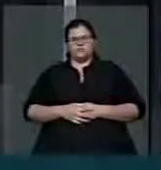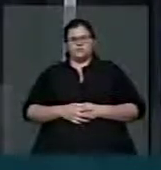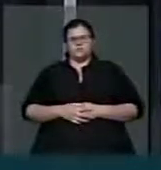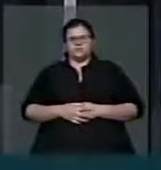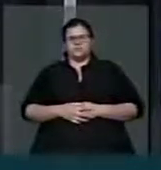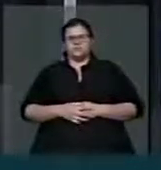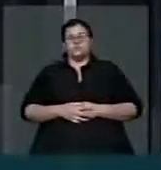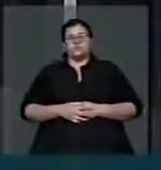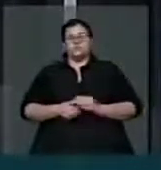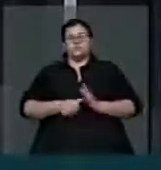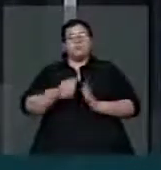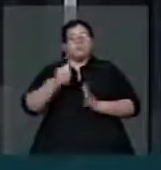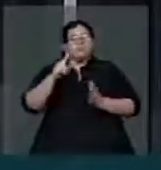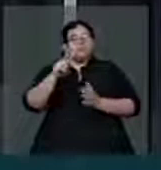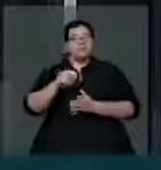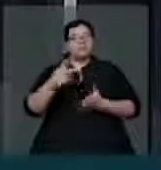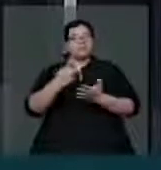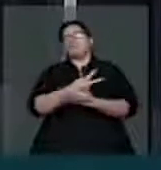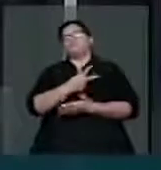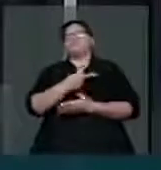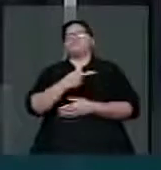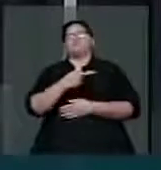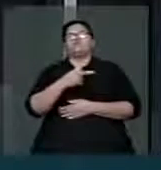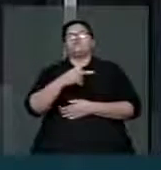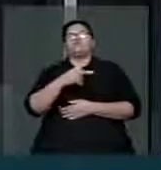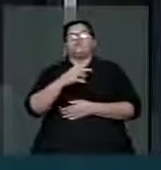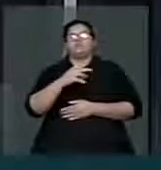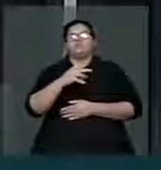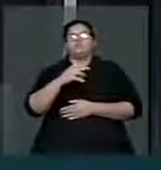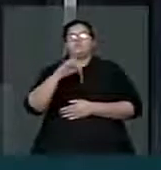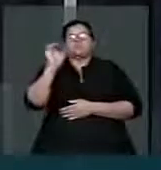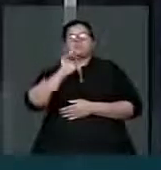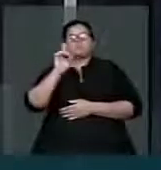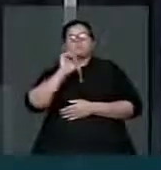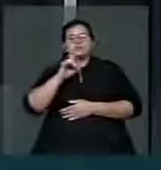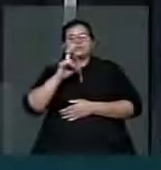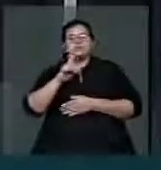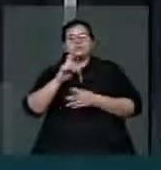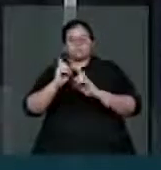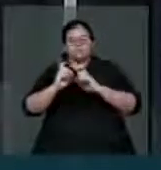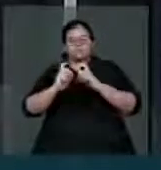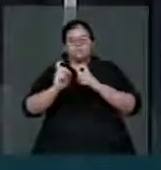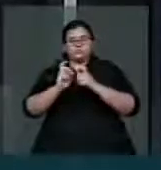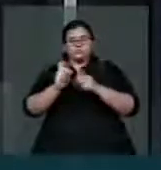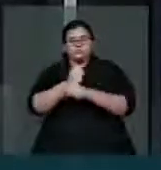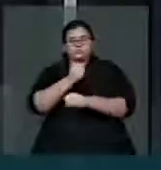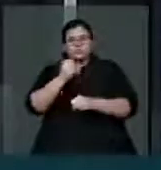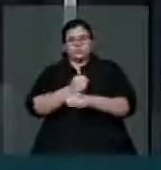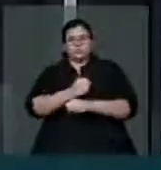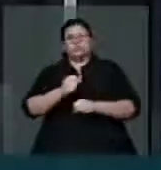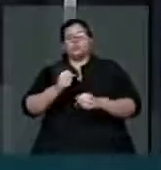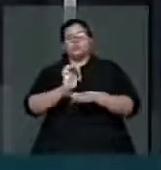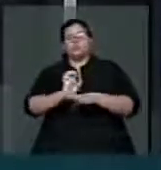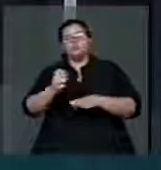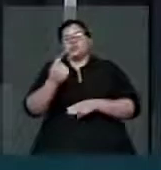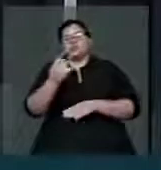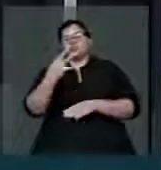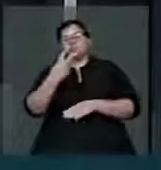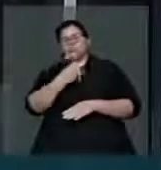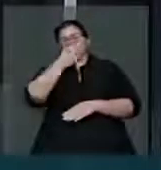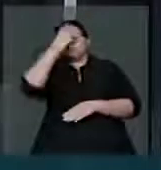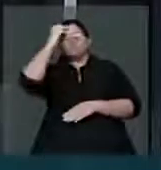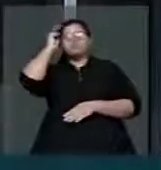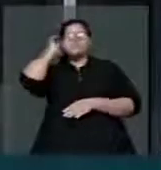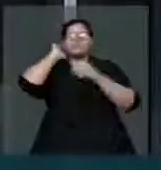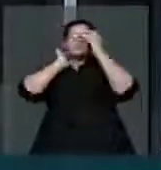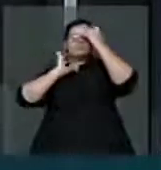Nações Unidas, administrou a construção de um Estado, o Timor-Leste. Não tem